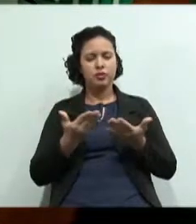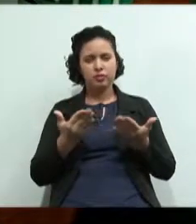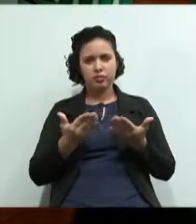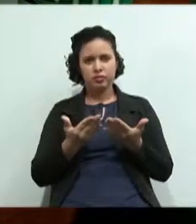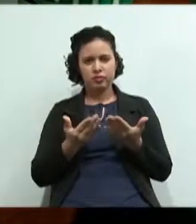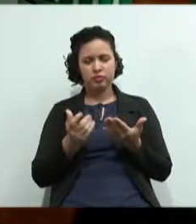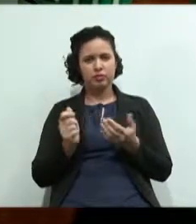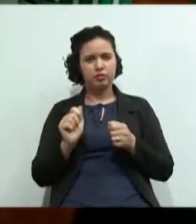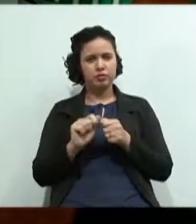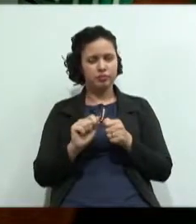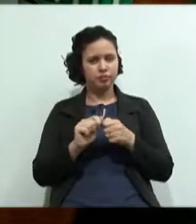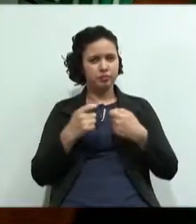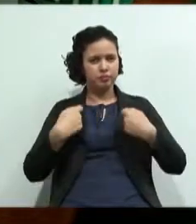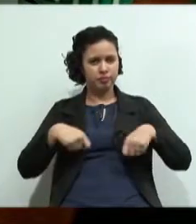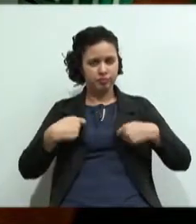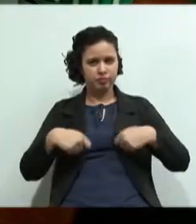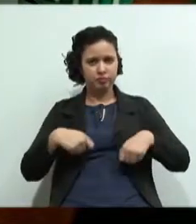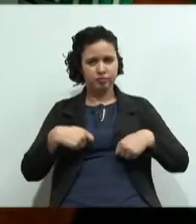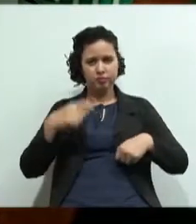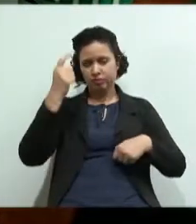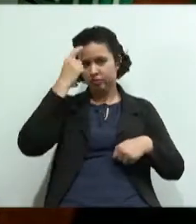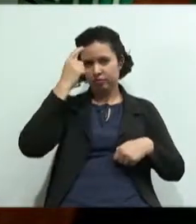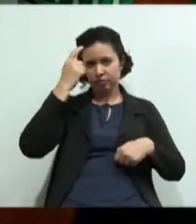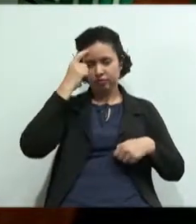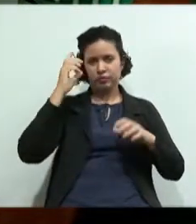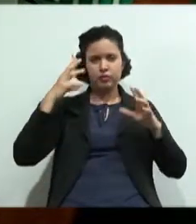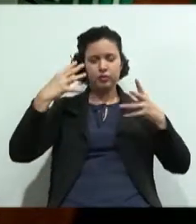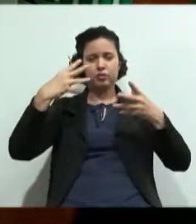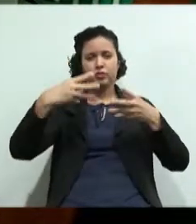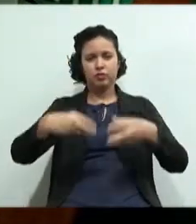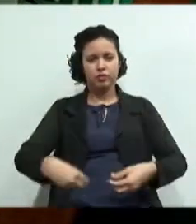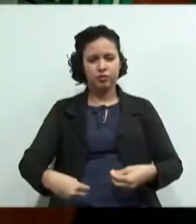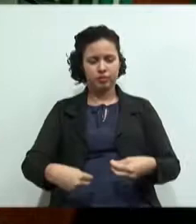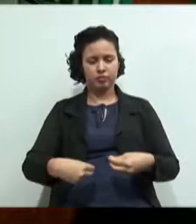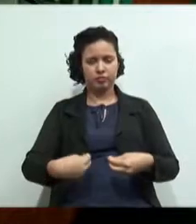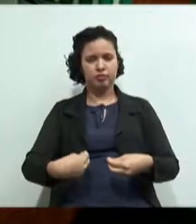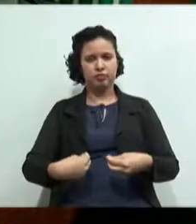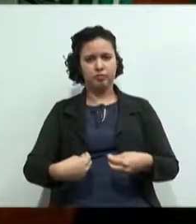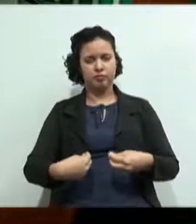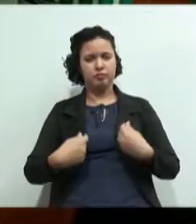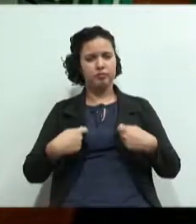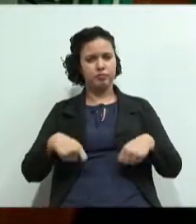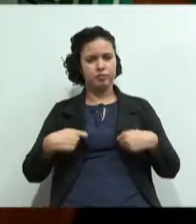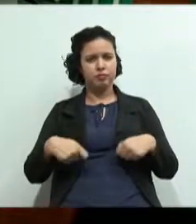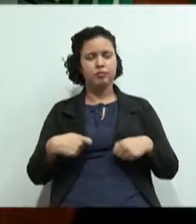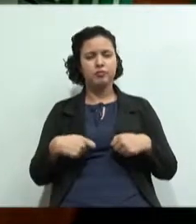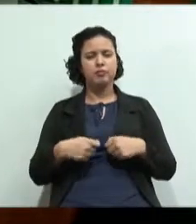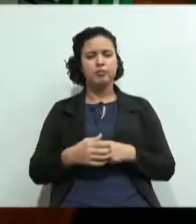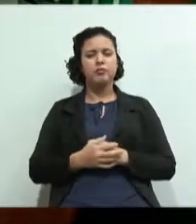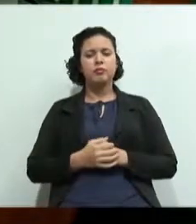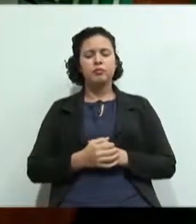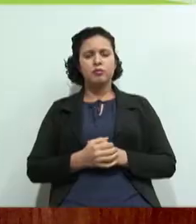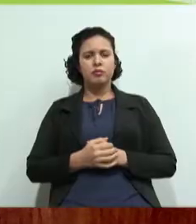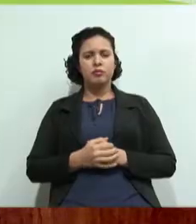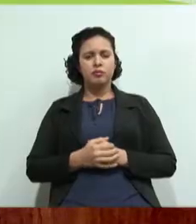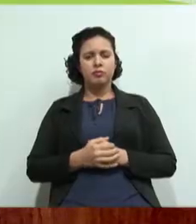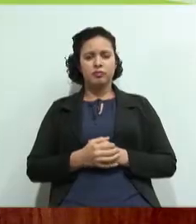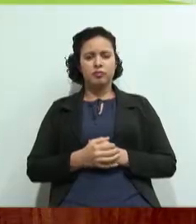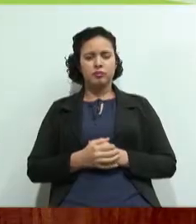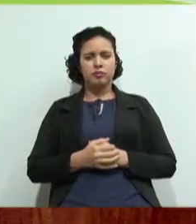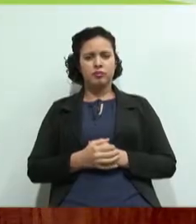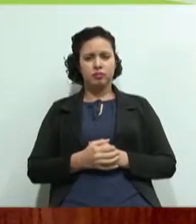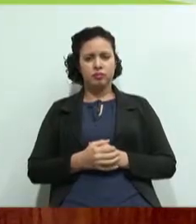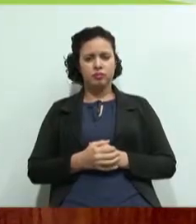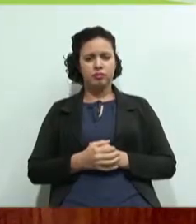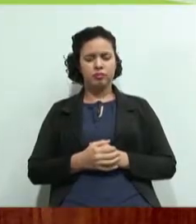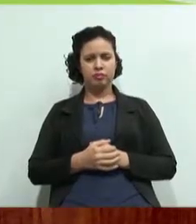da vida que é necessário pensar em todos os aspectos possíveis para poder se alcançar um resultado. Não é isso, professor? Perfeito. Na medida em que o